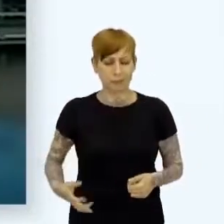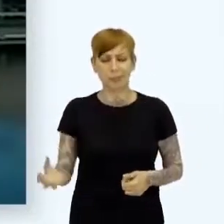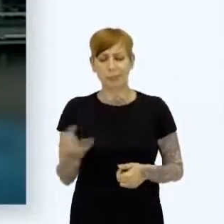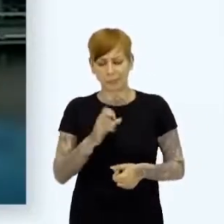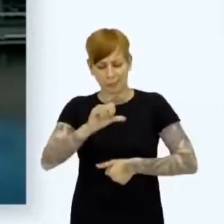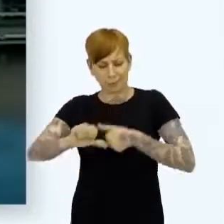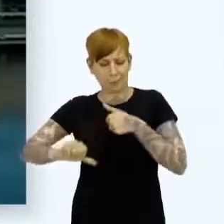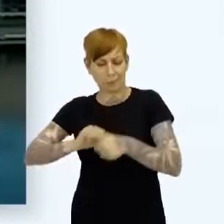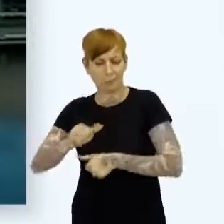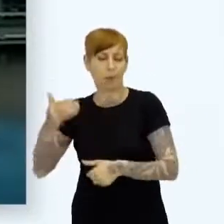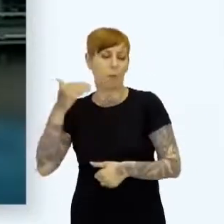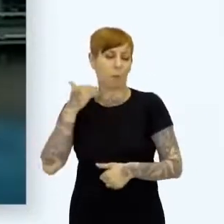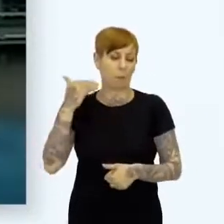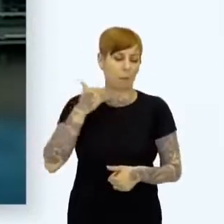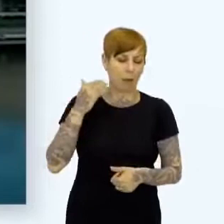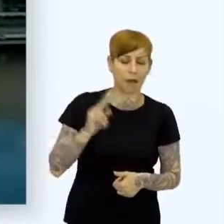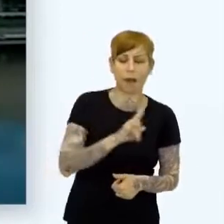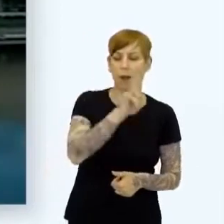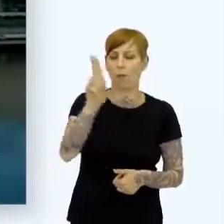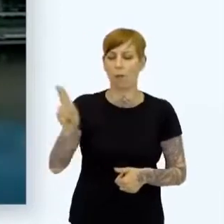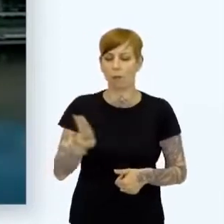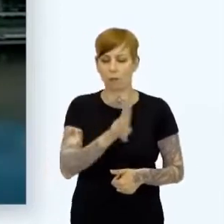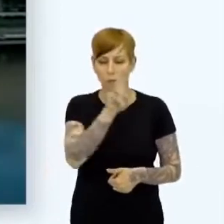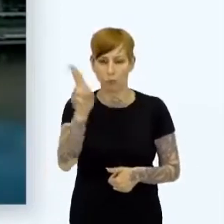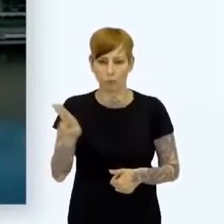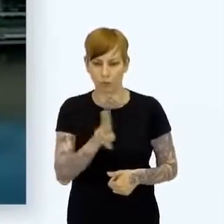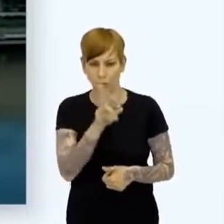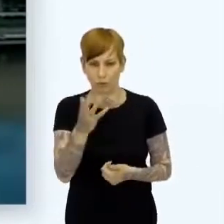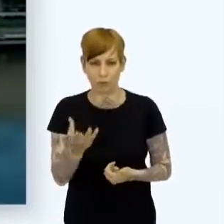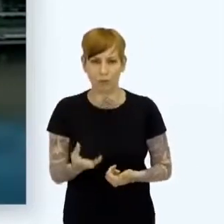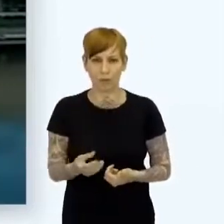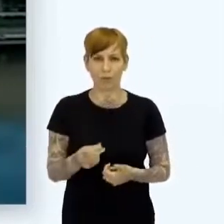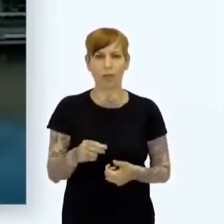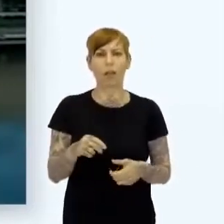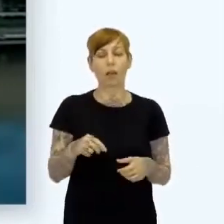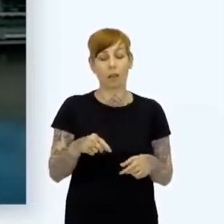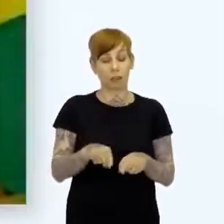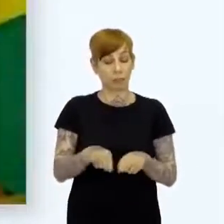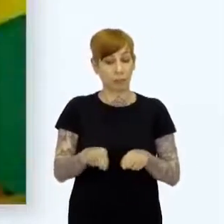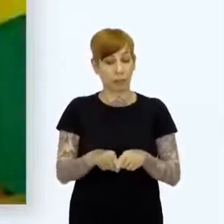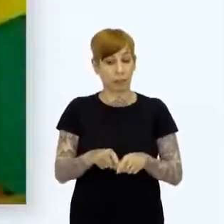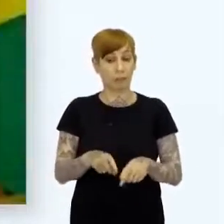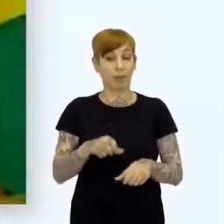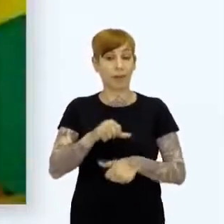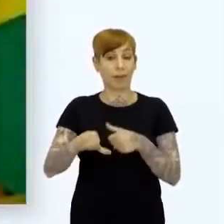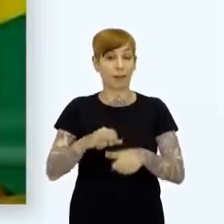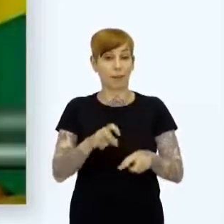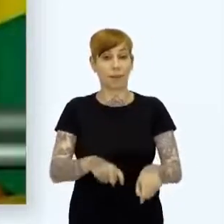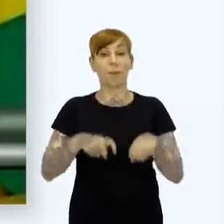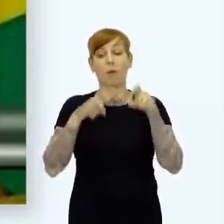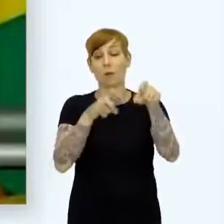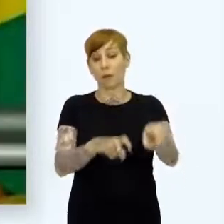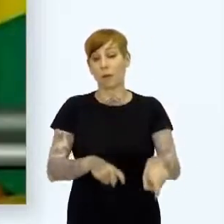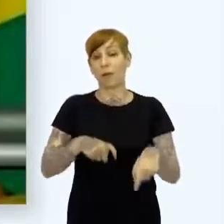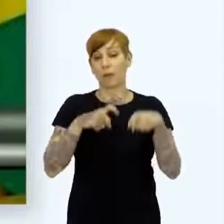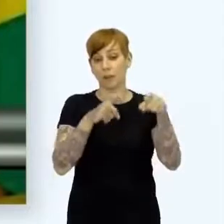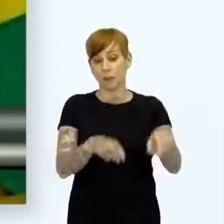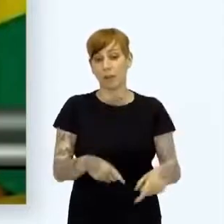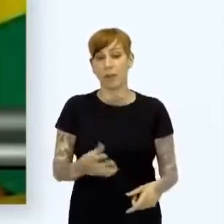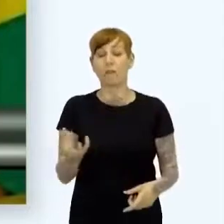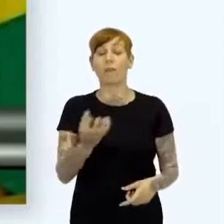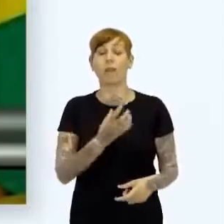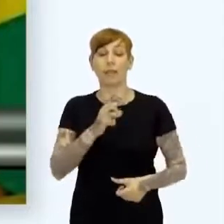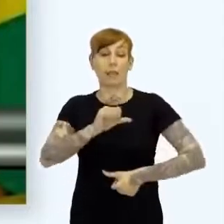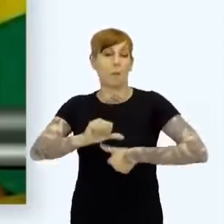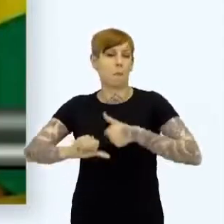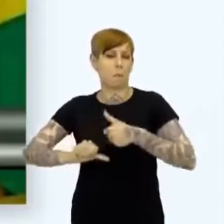política, bancária, universitária e a mais polêmica delas, a reforma agrária. Foram propostas